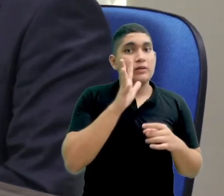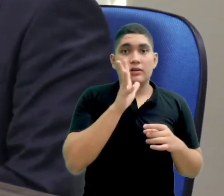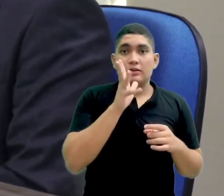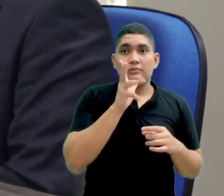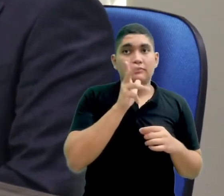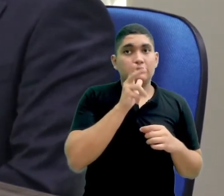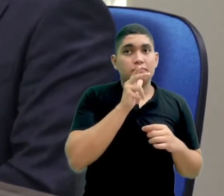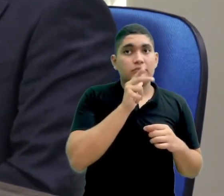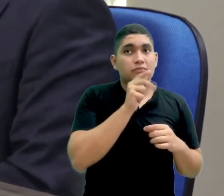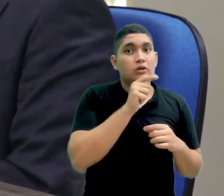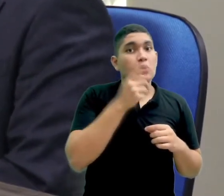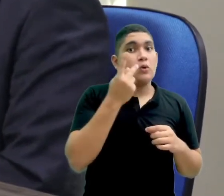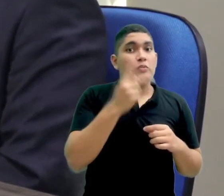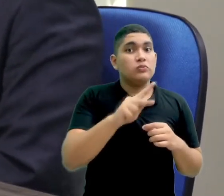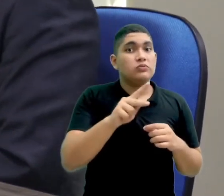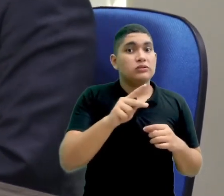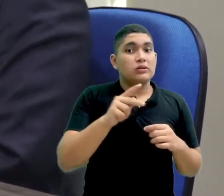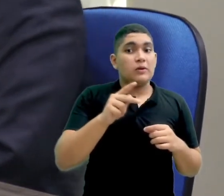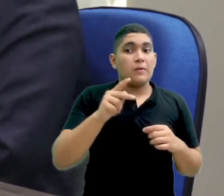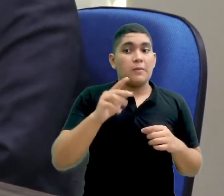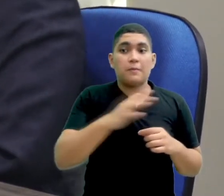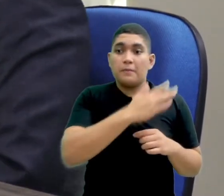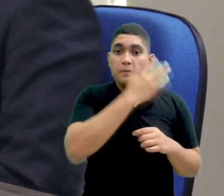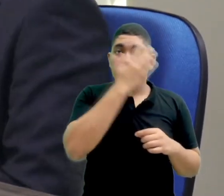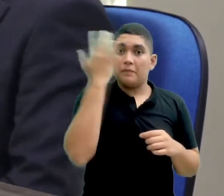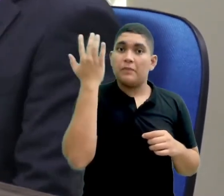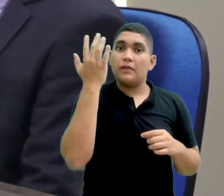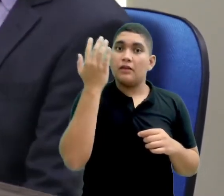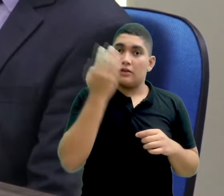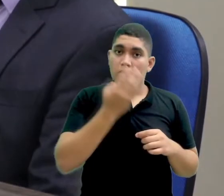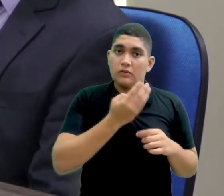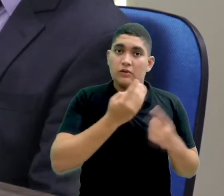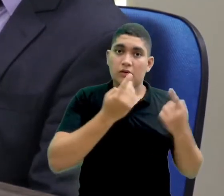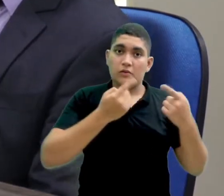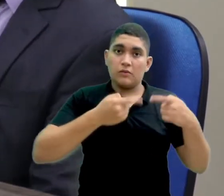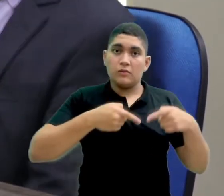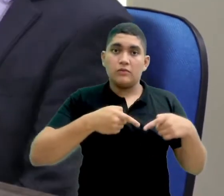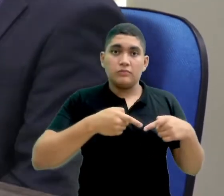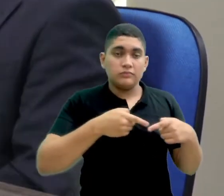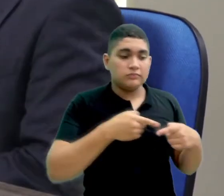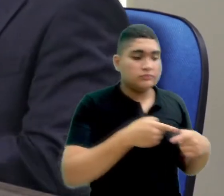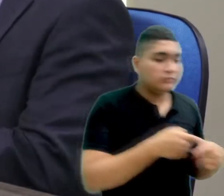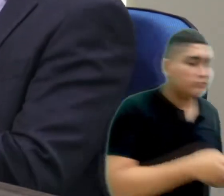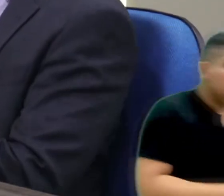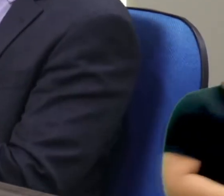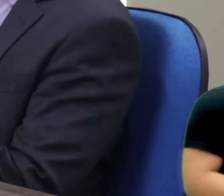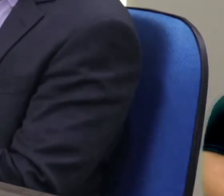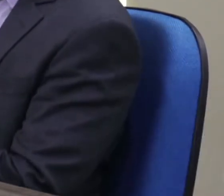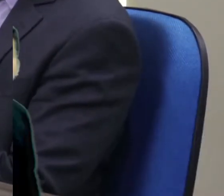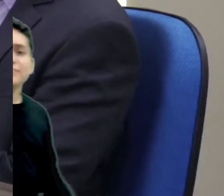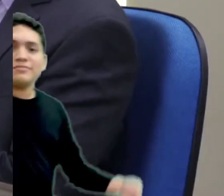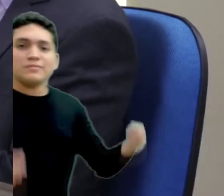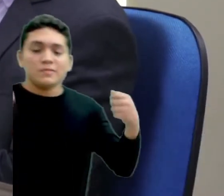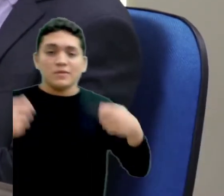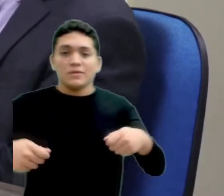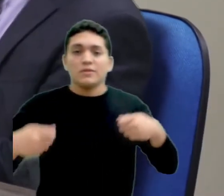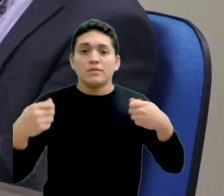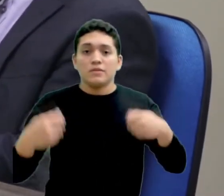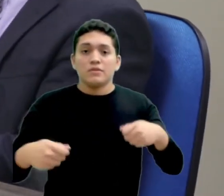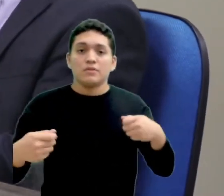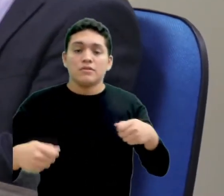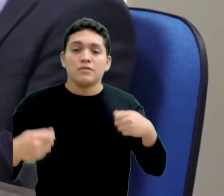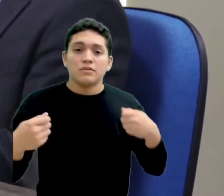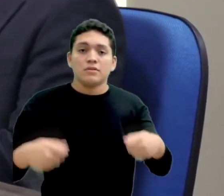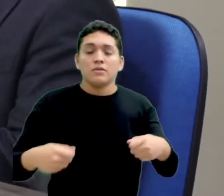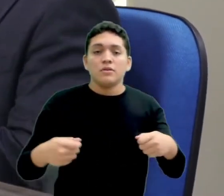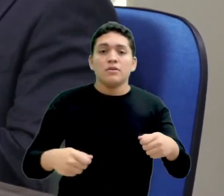demora com seu adversário. É meu adversário, mas eu tenho um caráter de